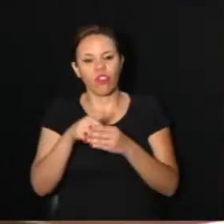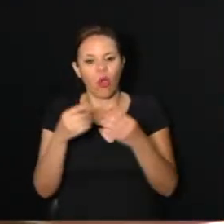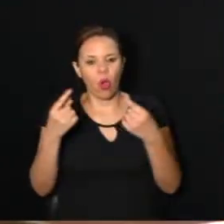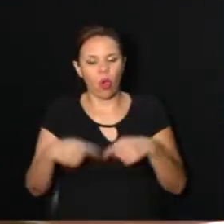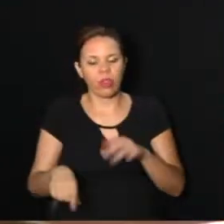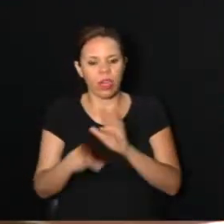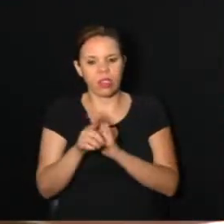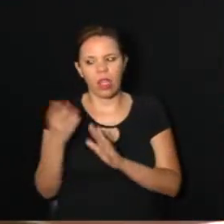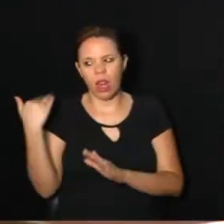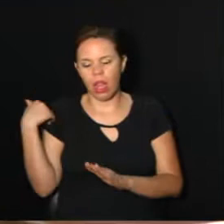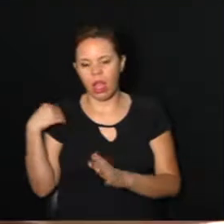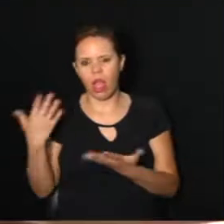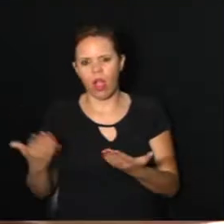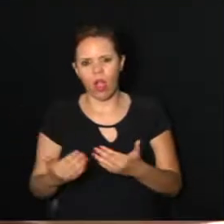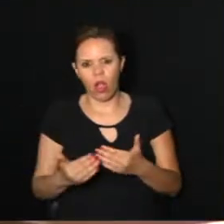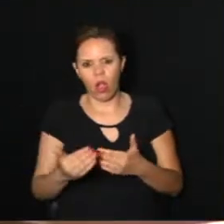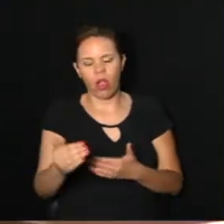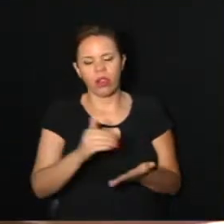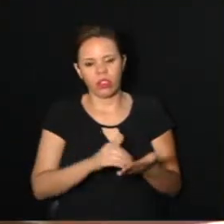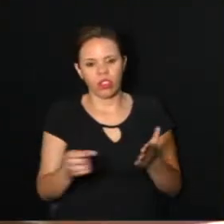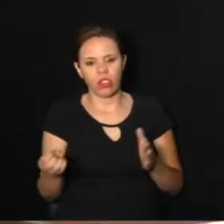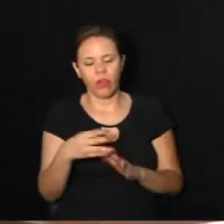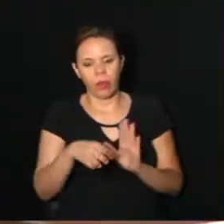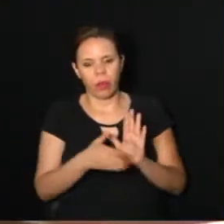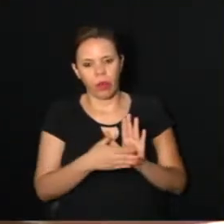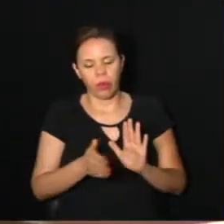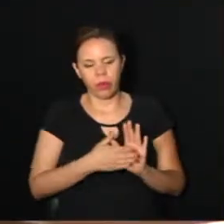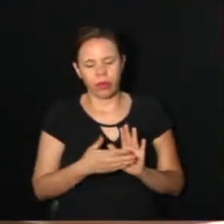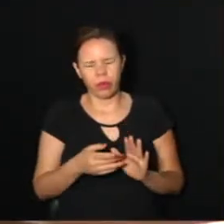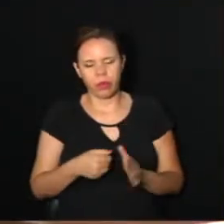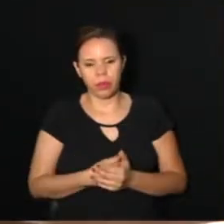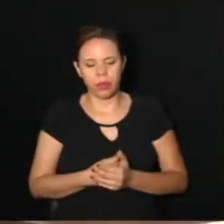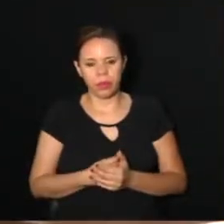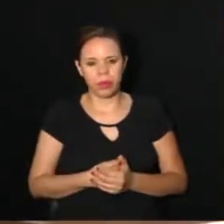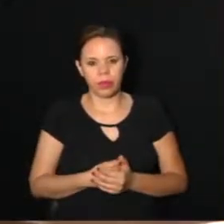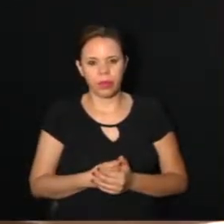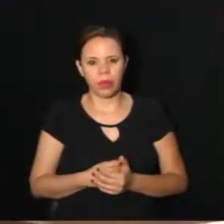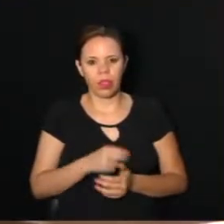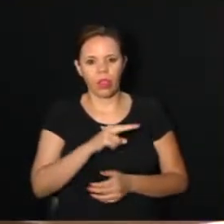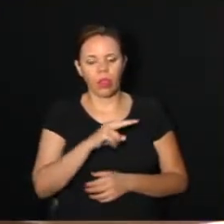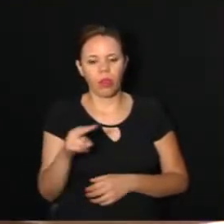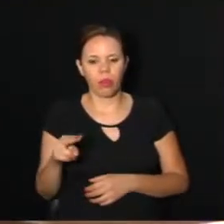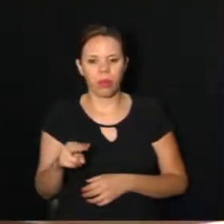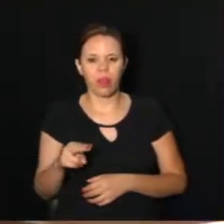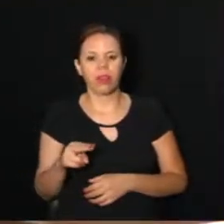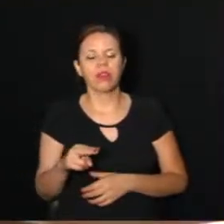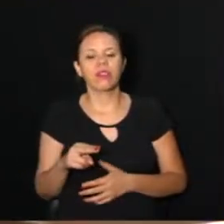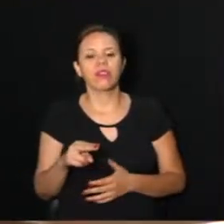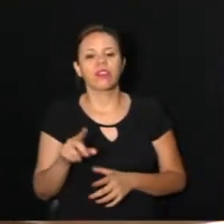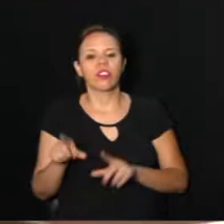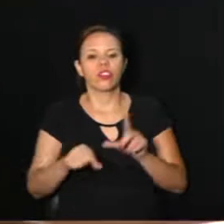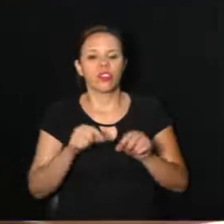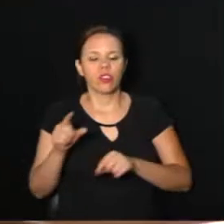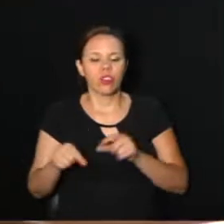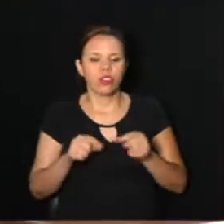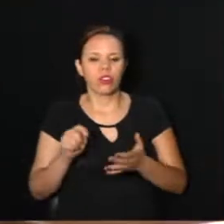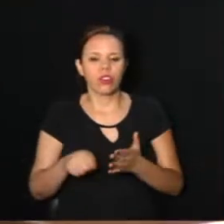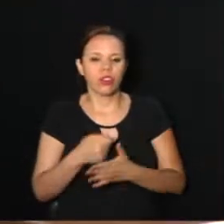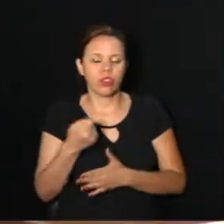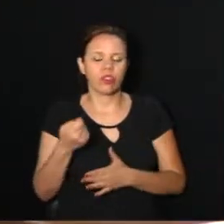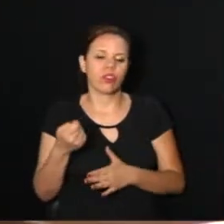agora o secretário está vindo com uma nova proposta, né, que ele até apelidou de plastificação do alvará, né, eu achei muito